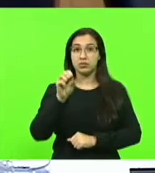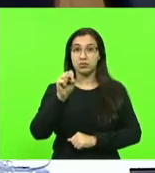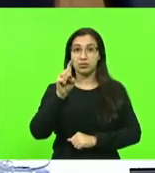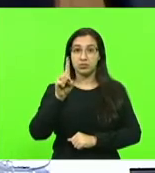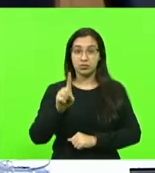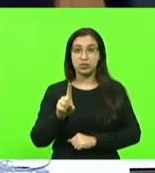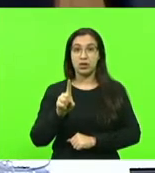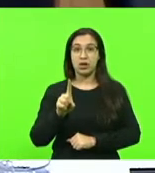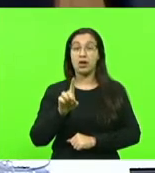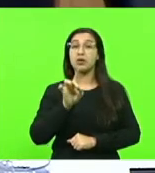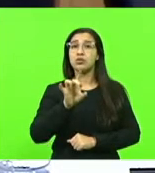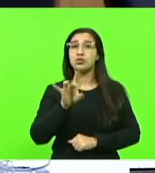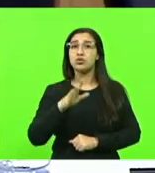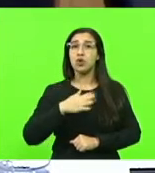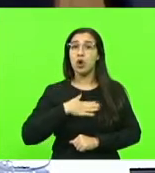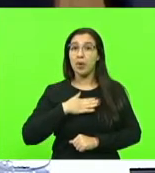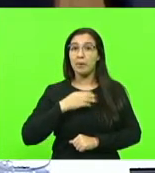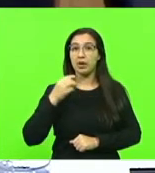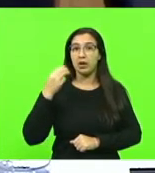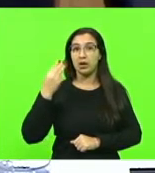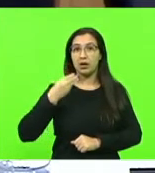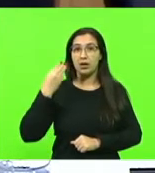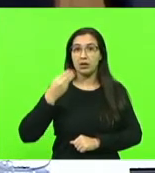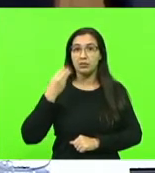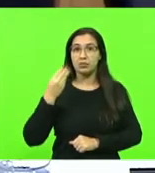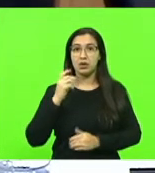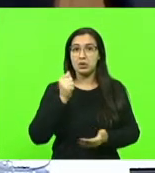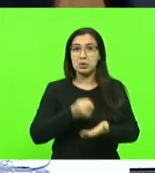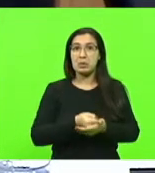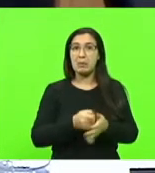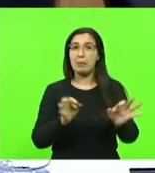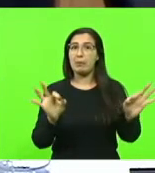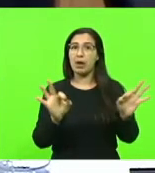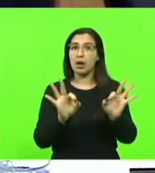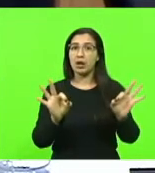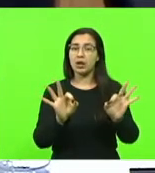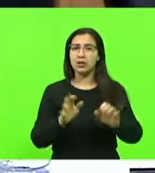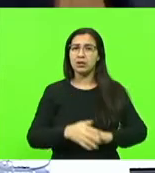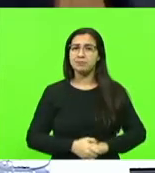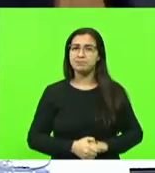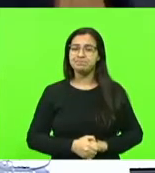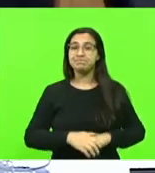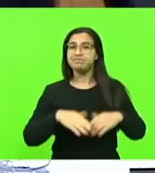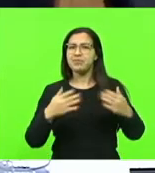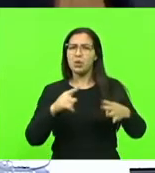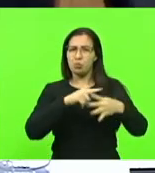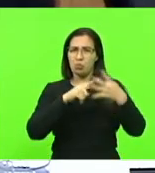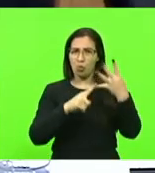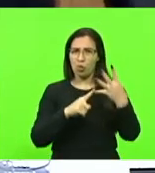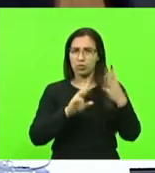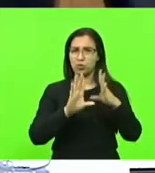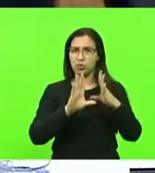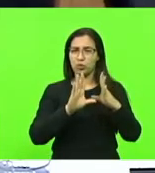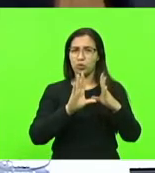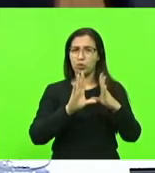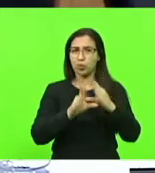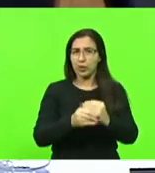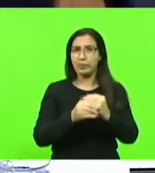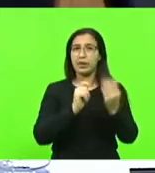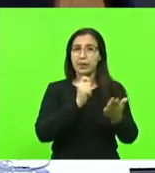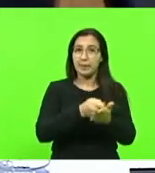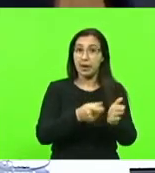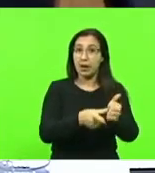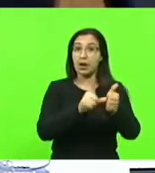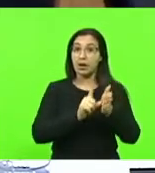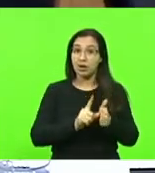emenda do Márcio Machado não foi paga nesta leva. Então, 4 emendas foi antes do ato e